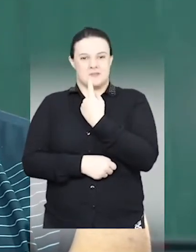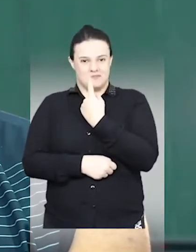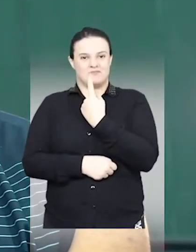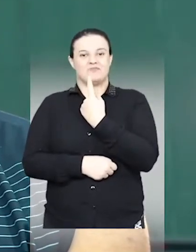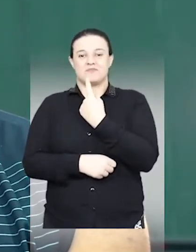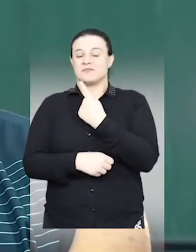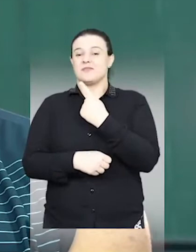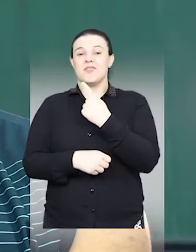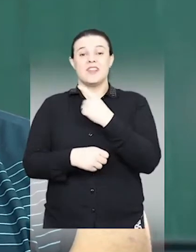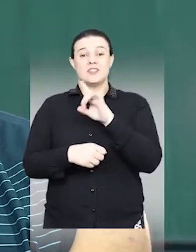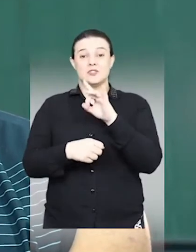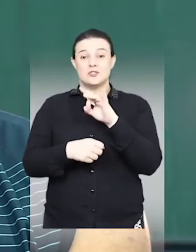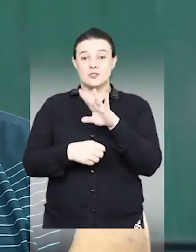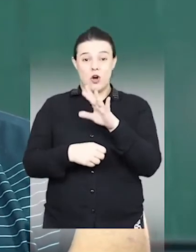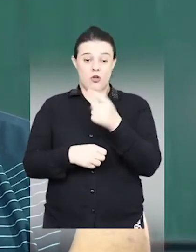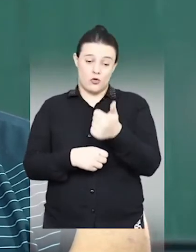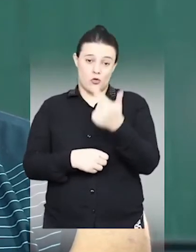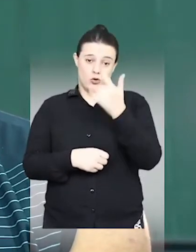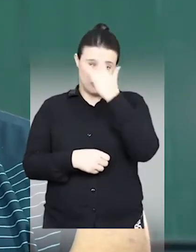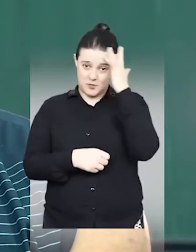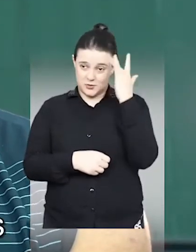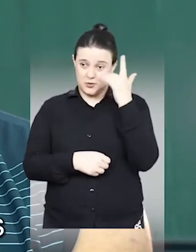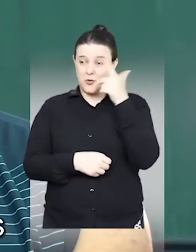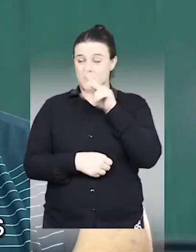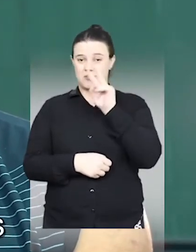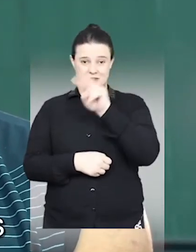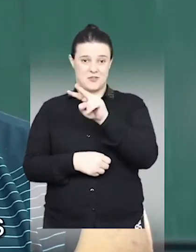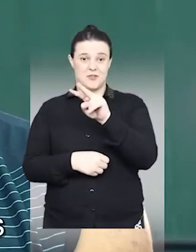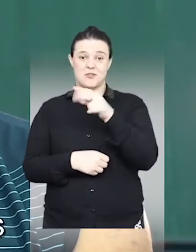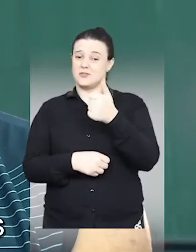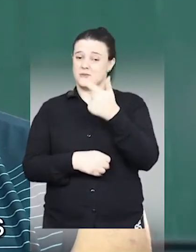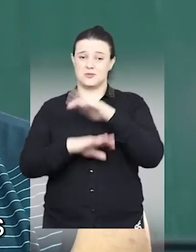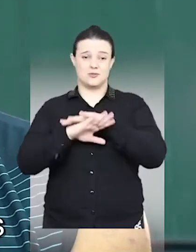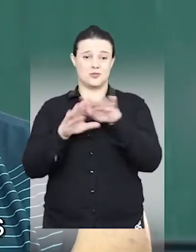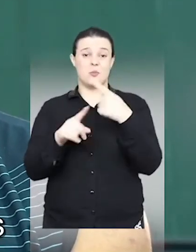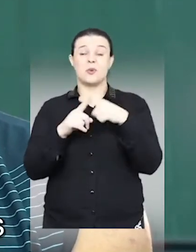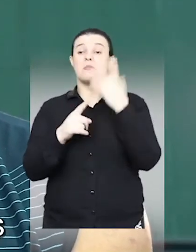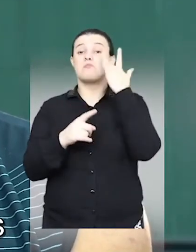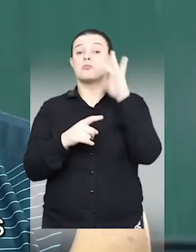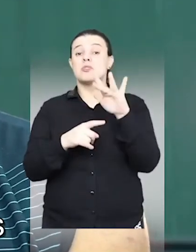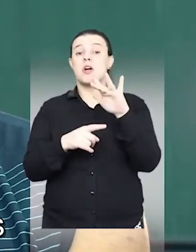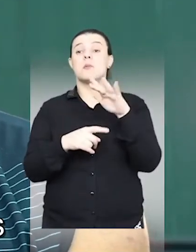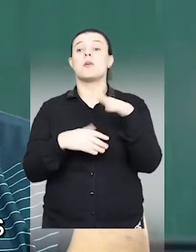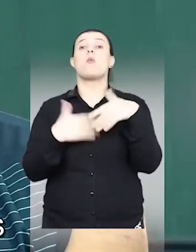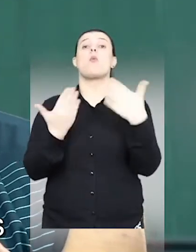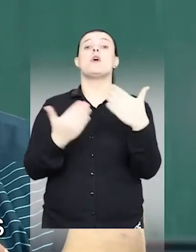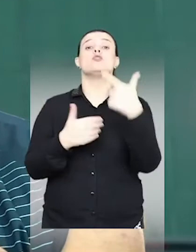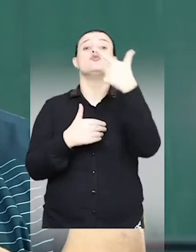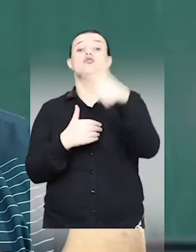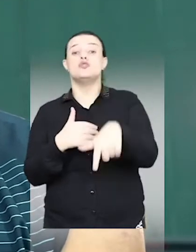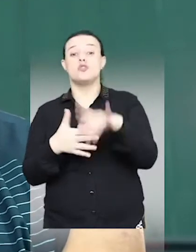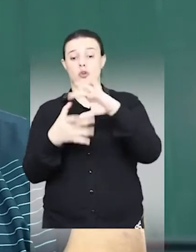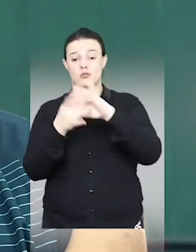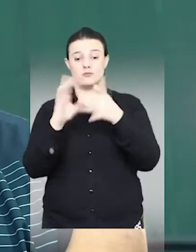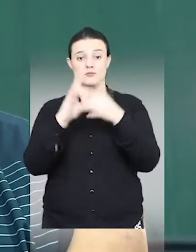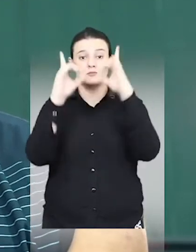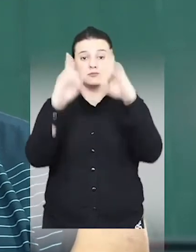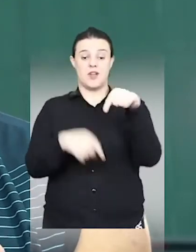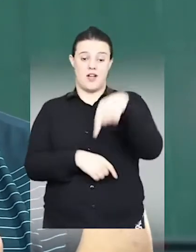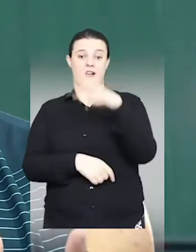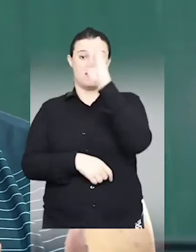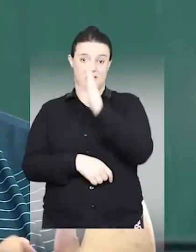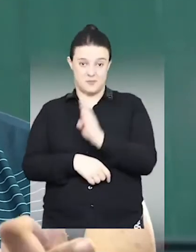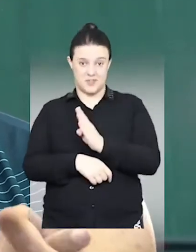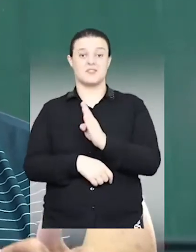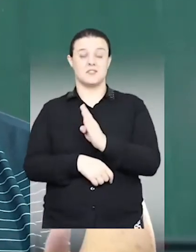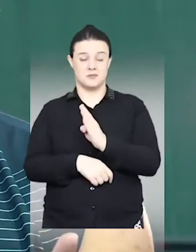que só 12 tiveram e provavelmente só 12 terão, porque sabe-se lá quando vai ter uma nova Paralimpíada aqui